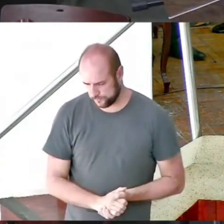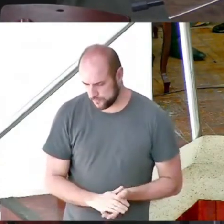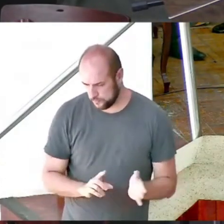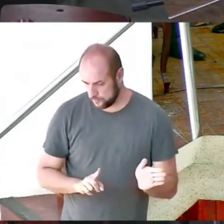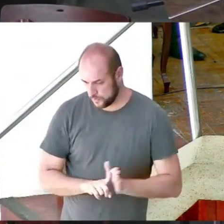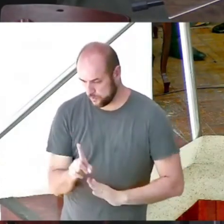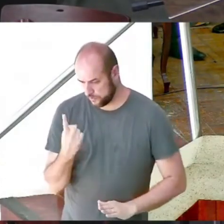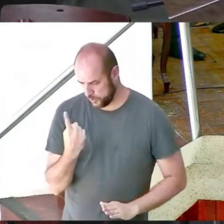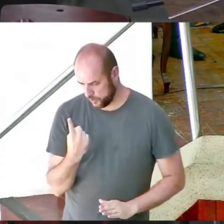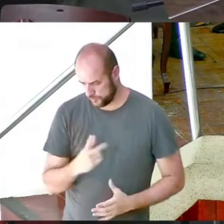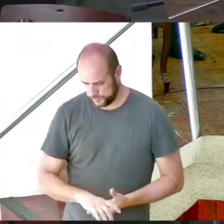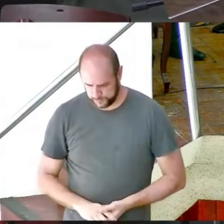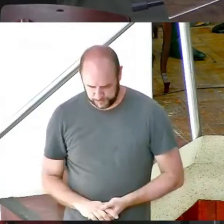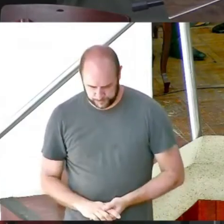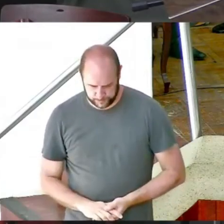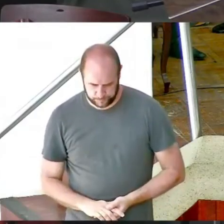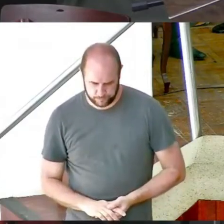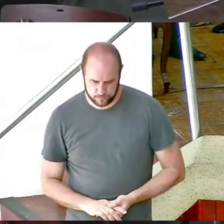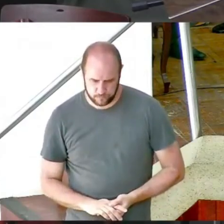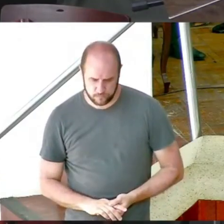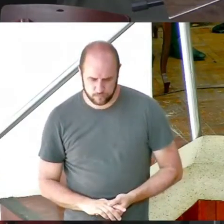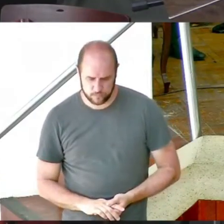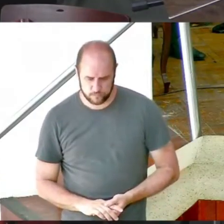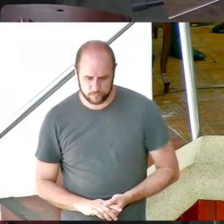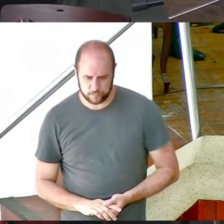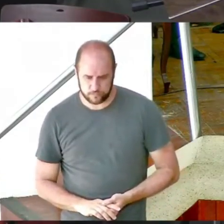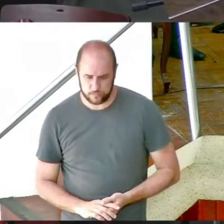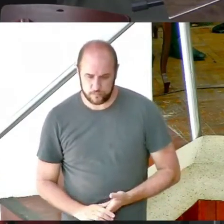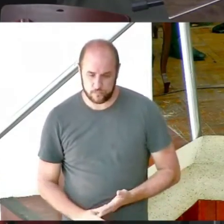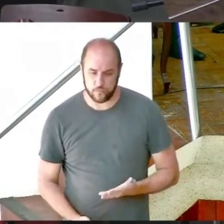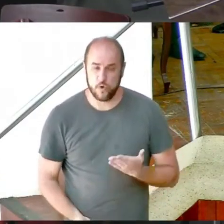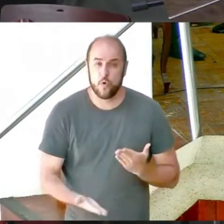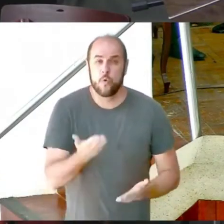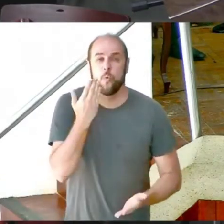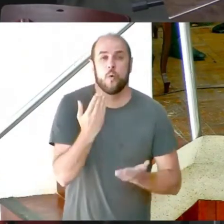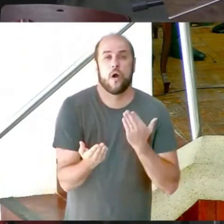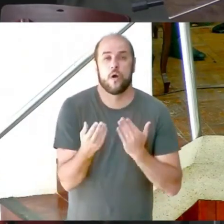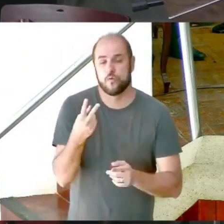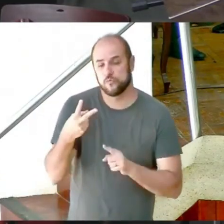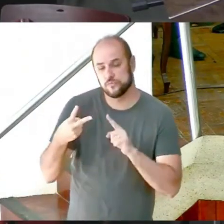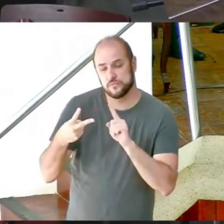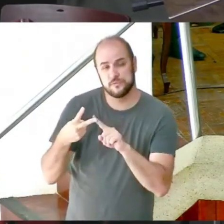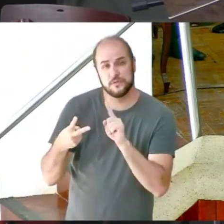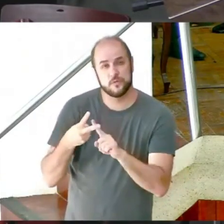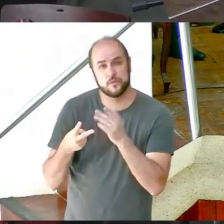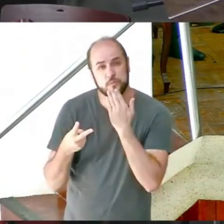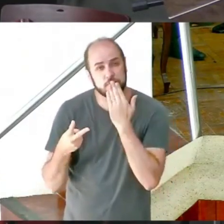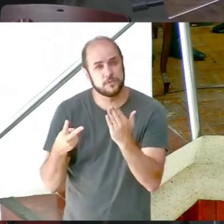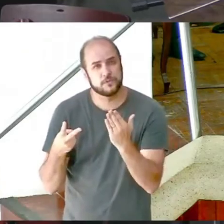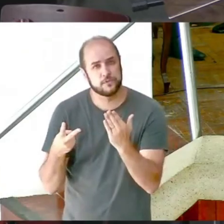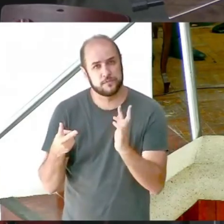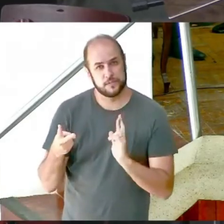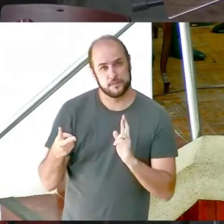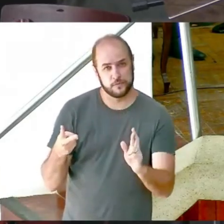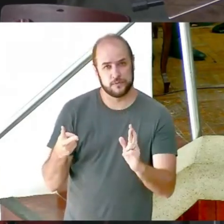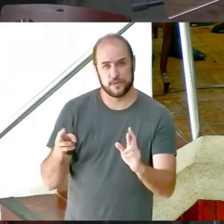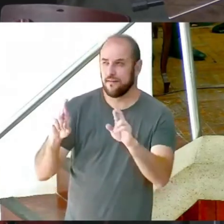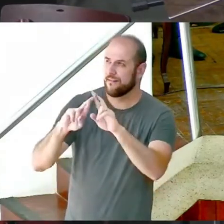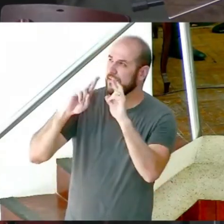pergunta: qual é a segunda petição? Resposta: venha o teu